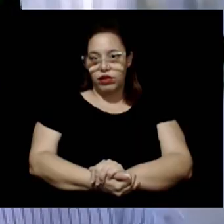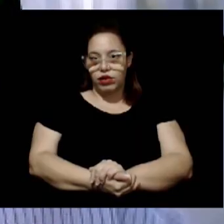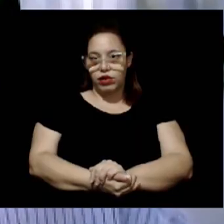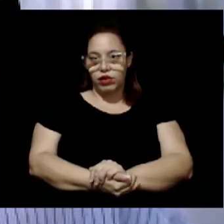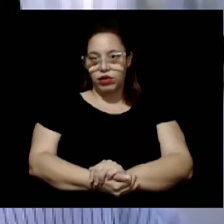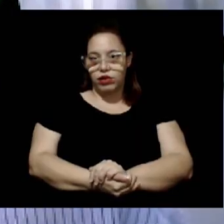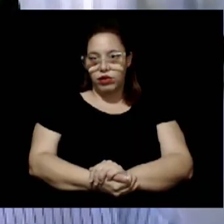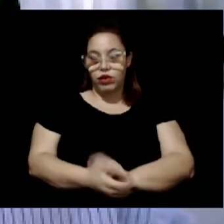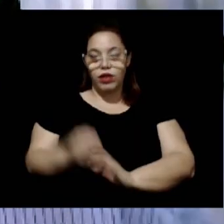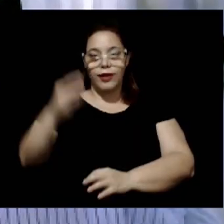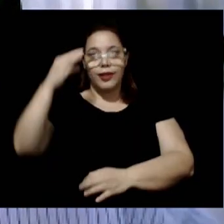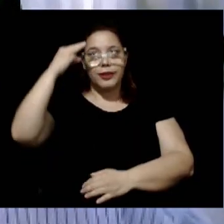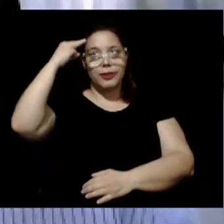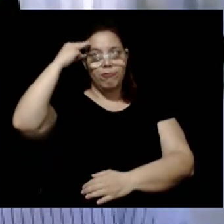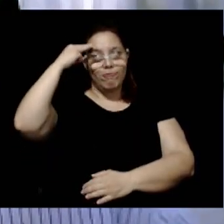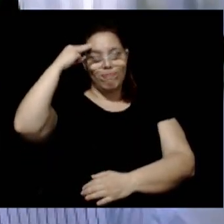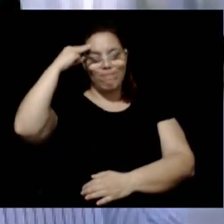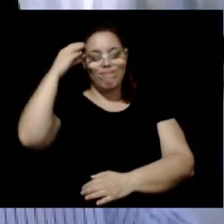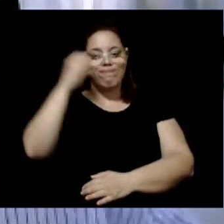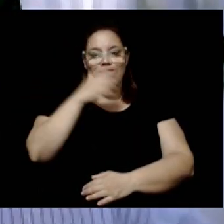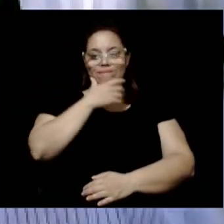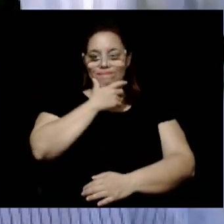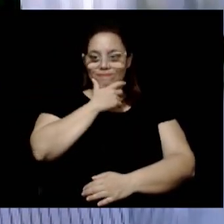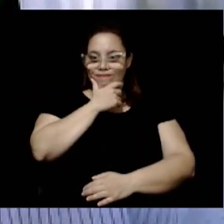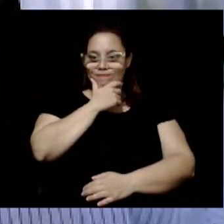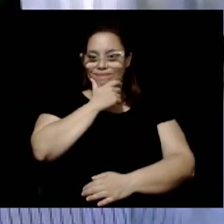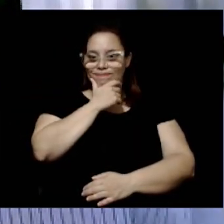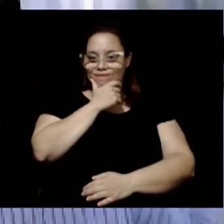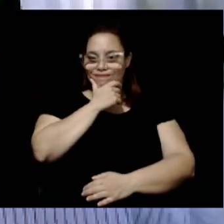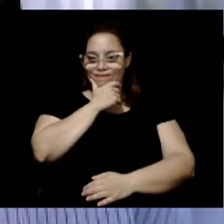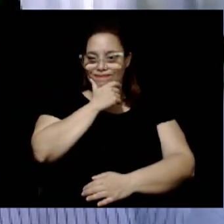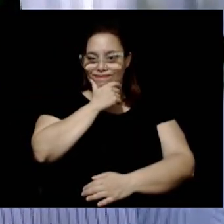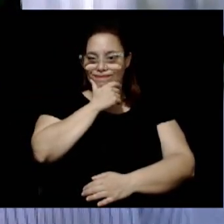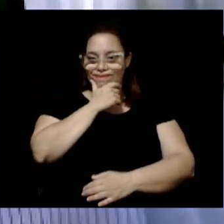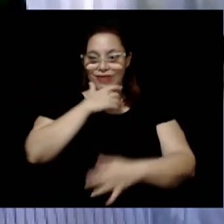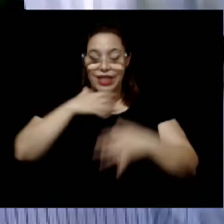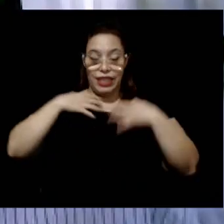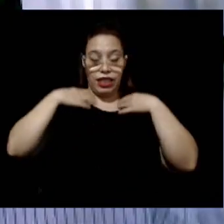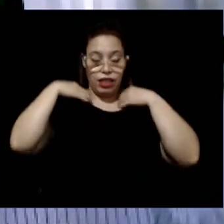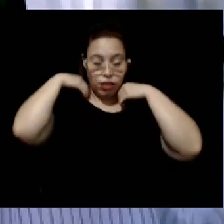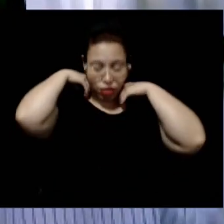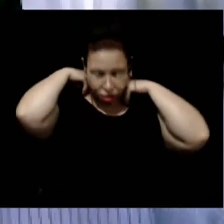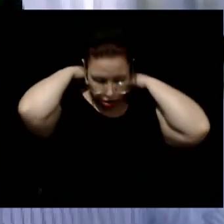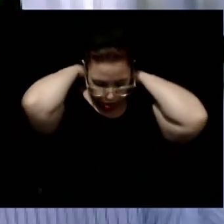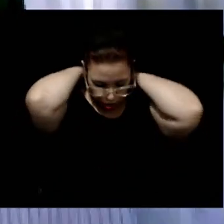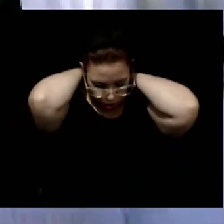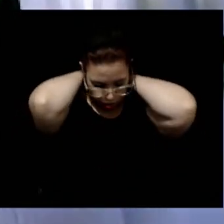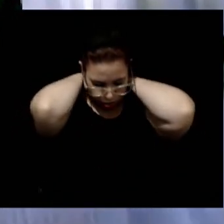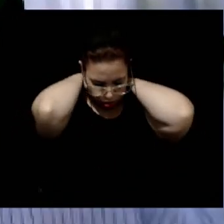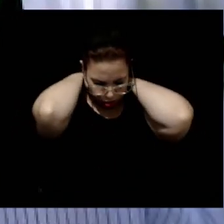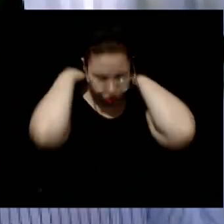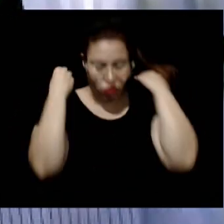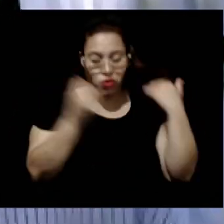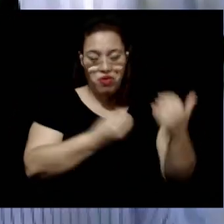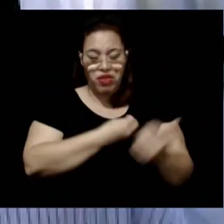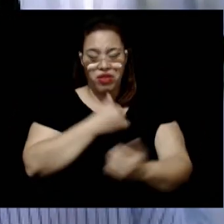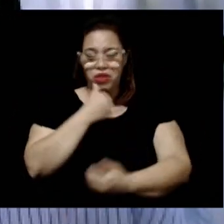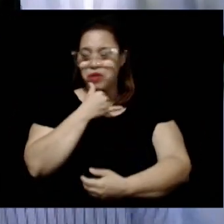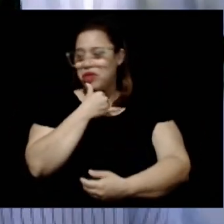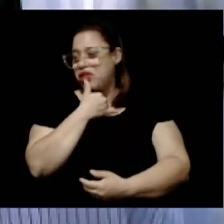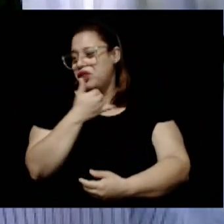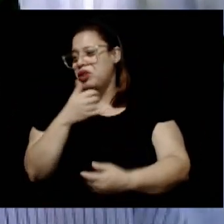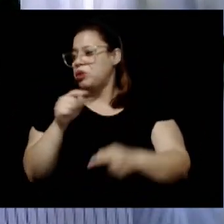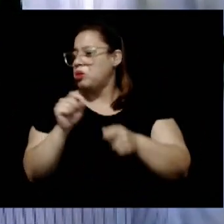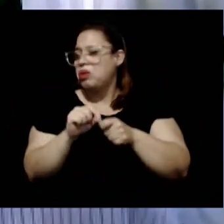emocional, né? Se eu tenho uma pessoa que minha musculatura é tensa, se eu estou insatisfeito com aquilo que eu estou fazendo, a chance de eu ter lesão